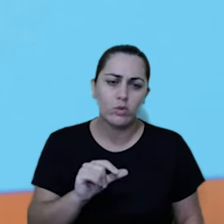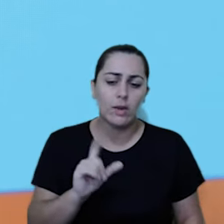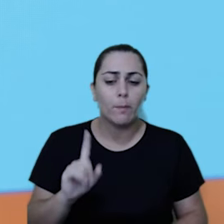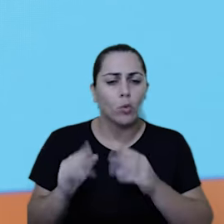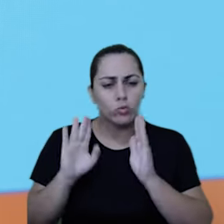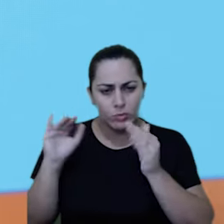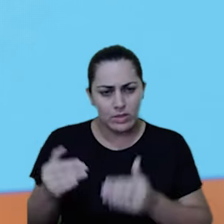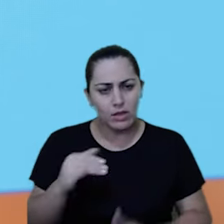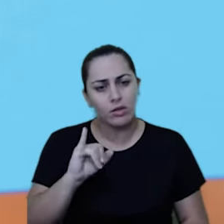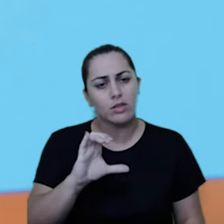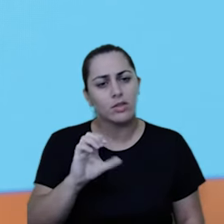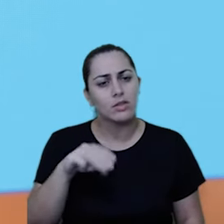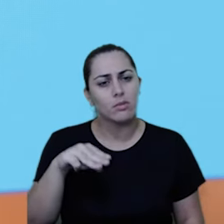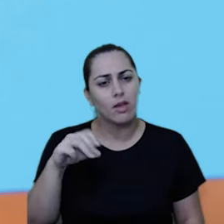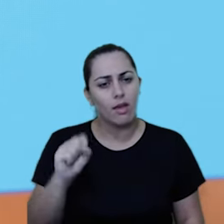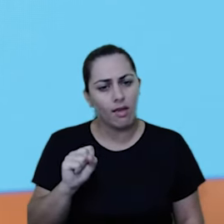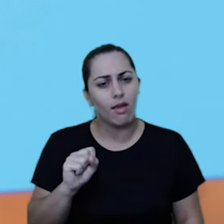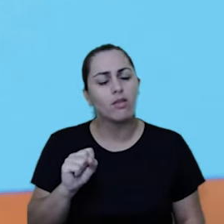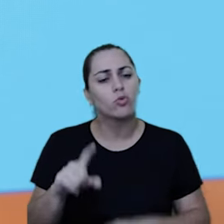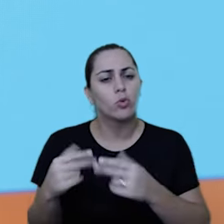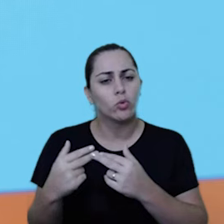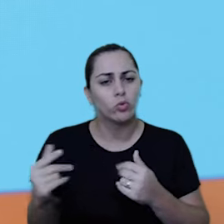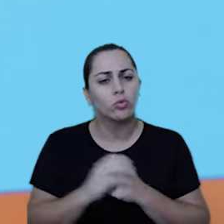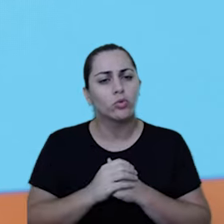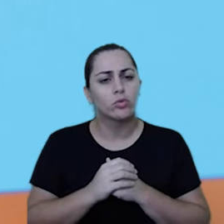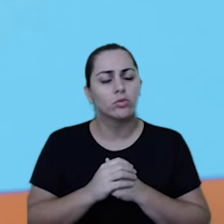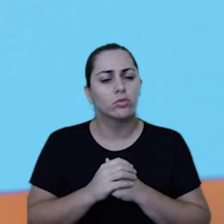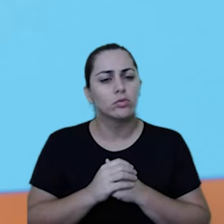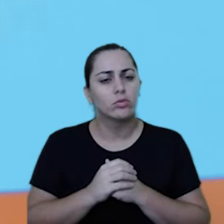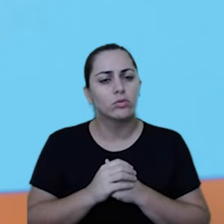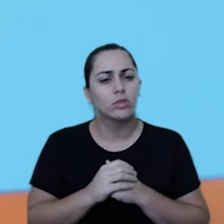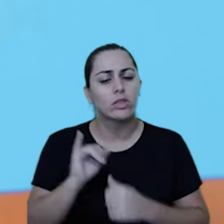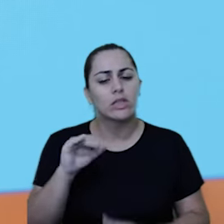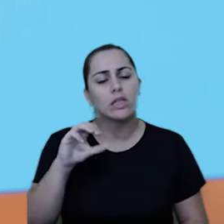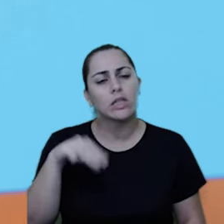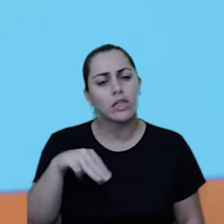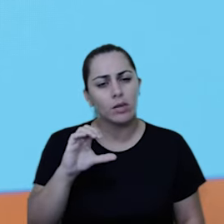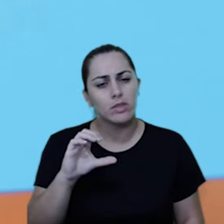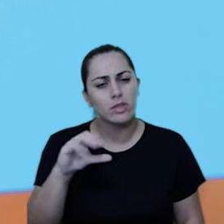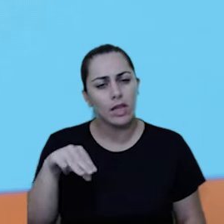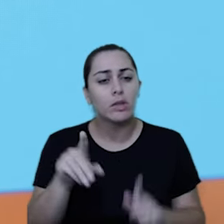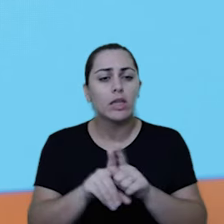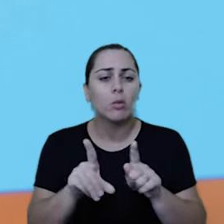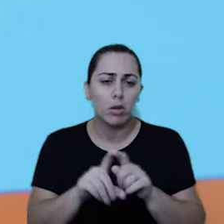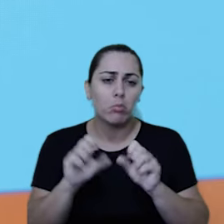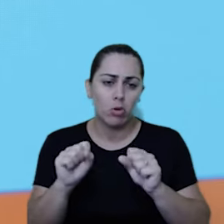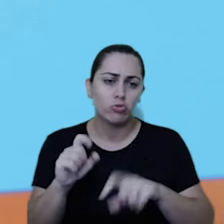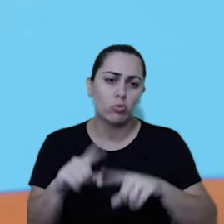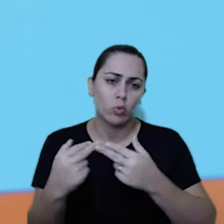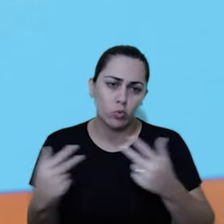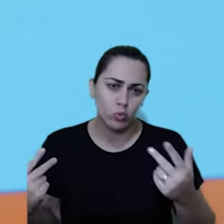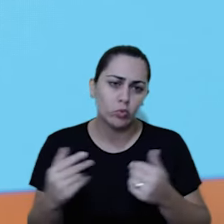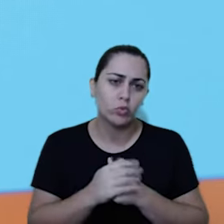o produto específico você faz o ncm do produto tal né que a gente vai acessar ali eu posso colocar na matriz fiscal só para aquele produto Dá até para